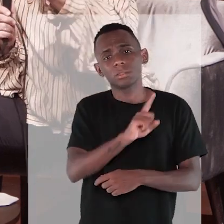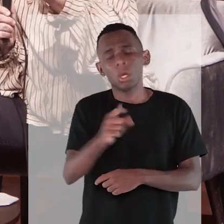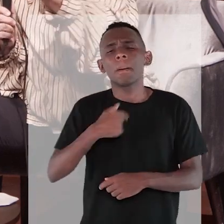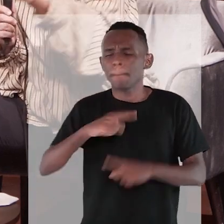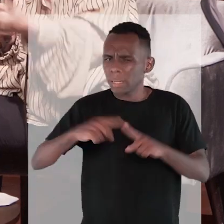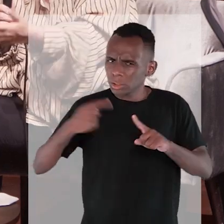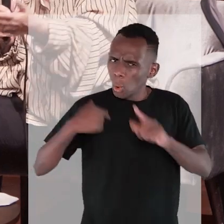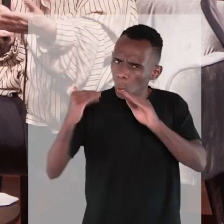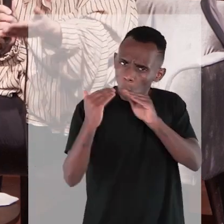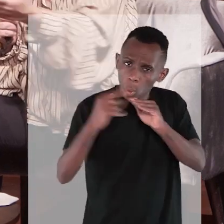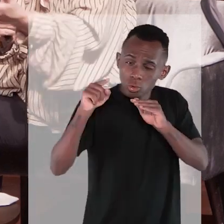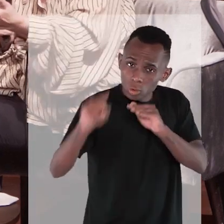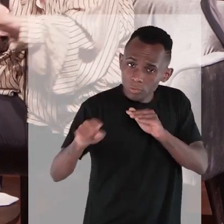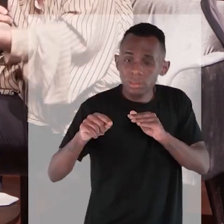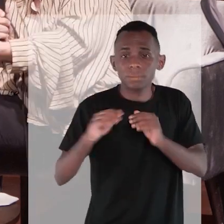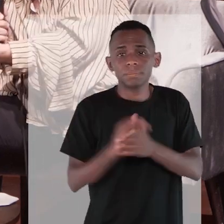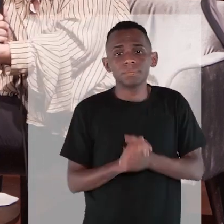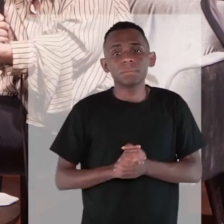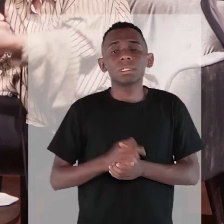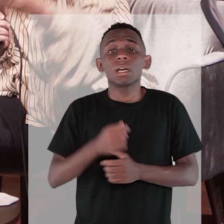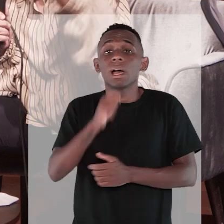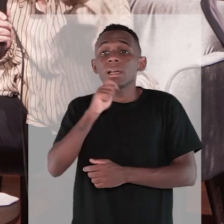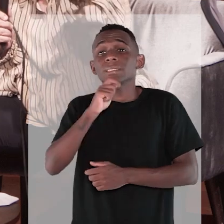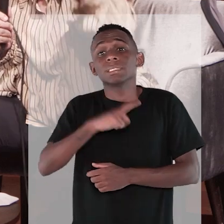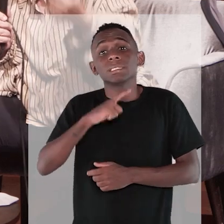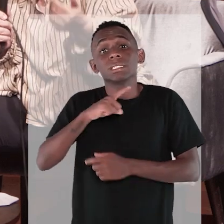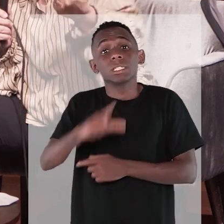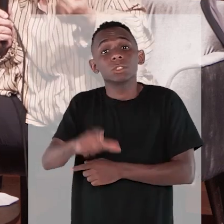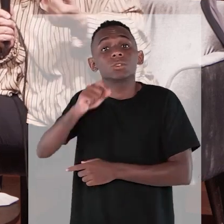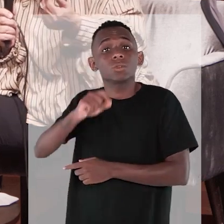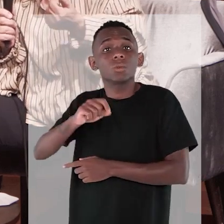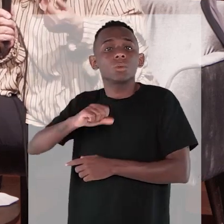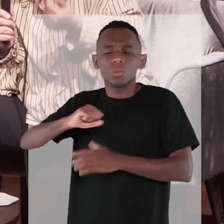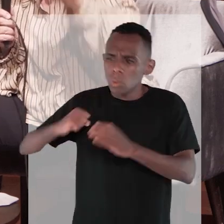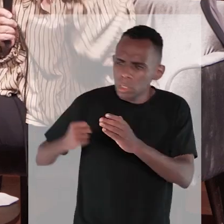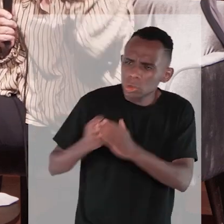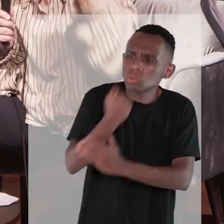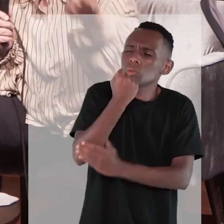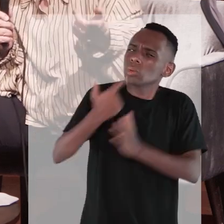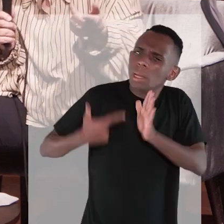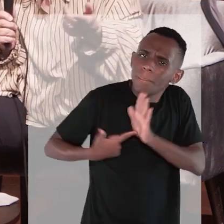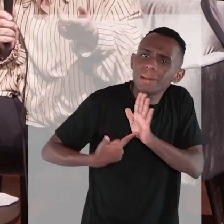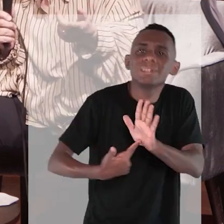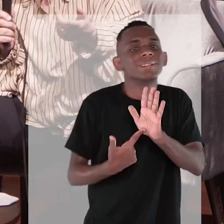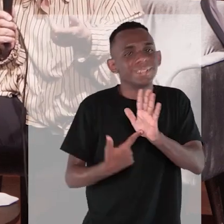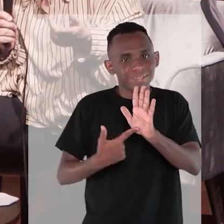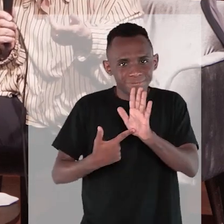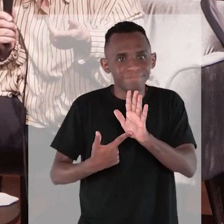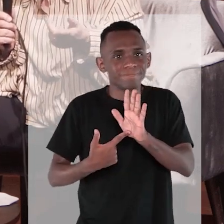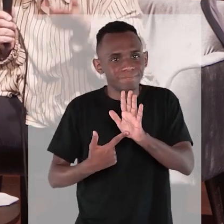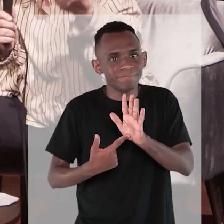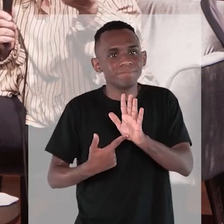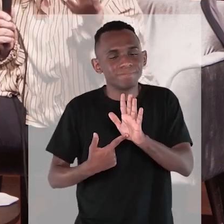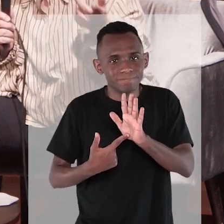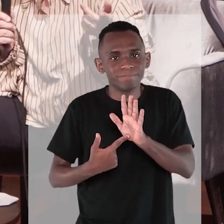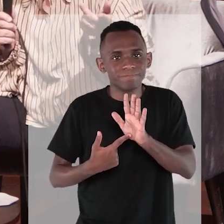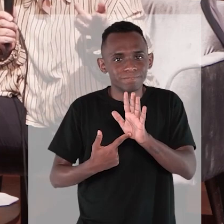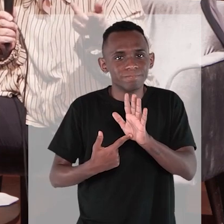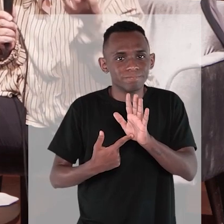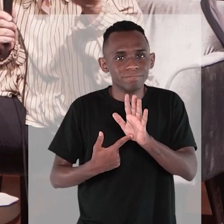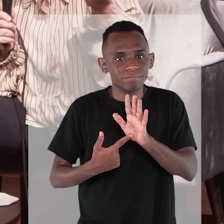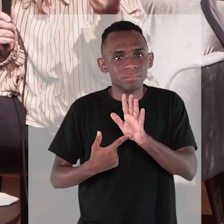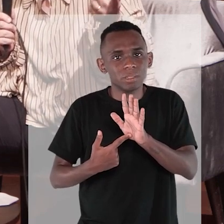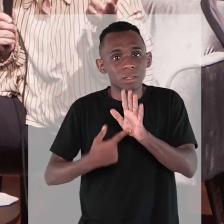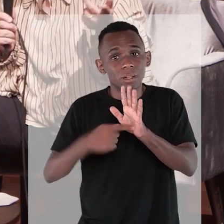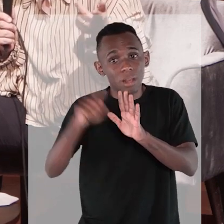você. Não, ainda temos escolha. E o Exu está nos dizendo isso quando ele desce na